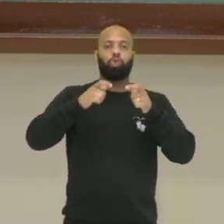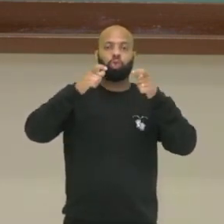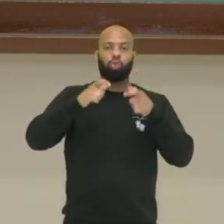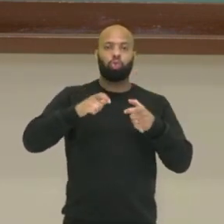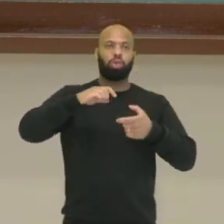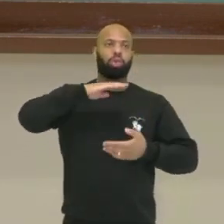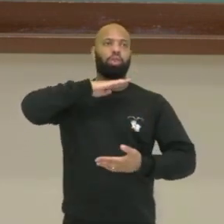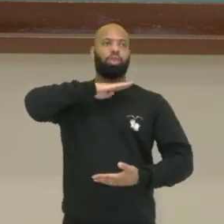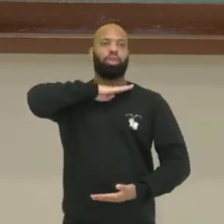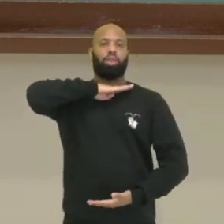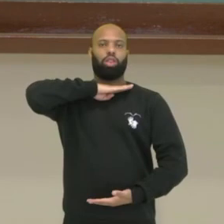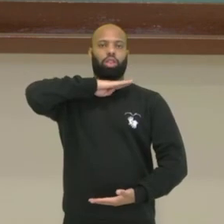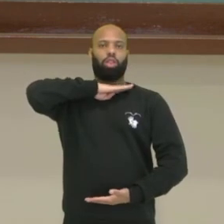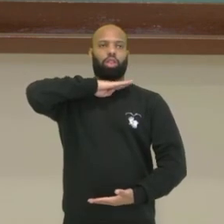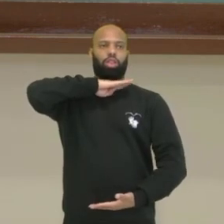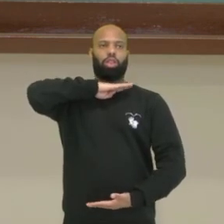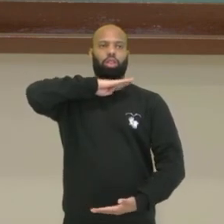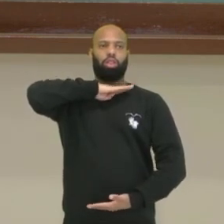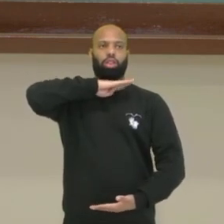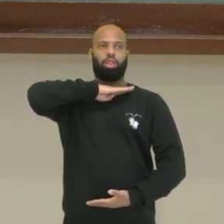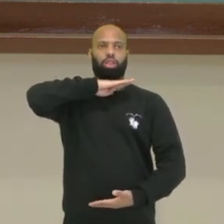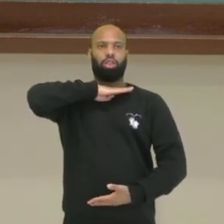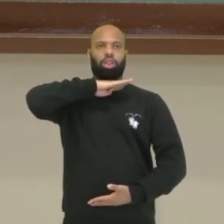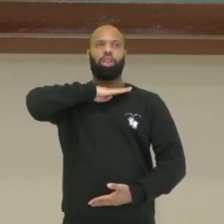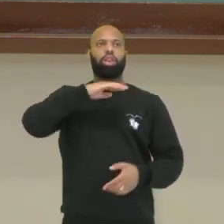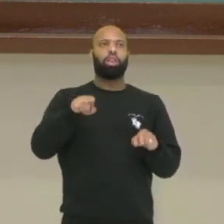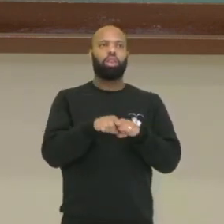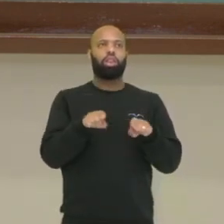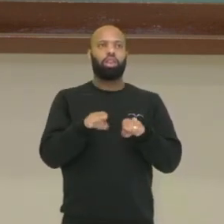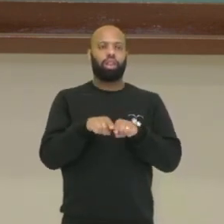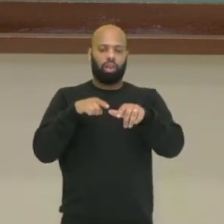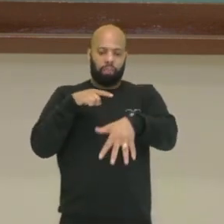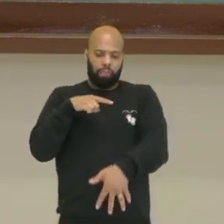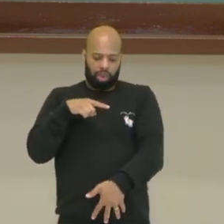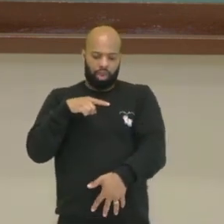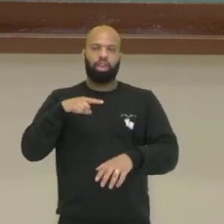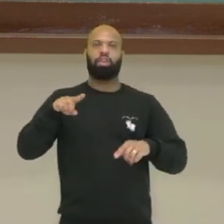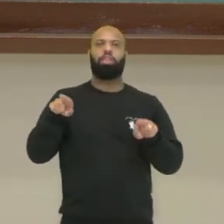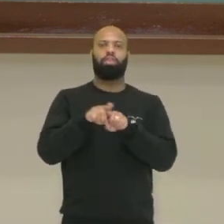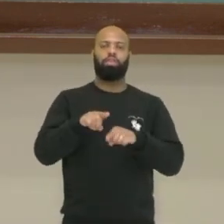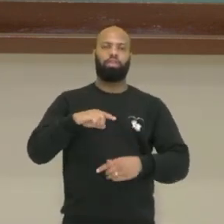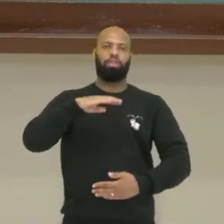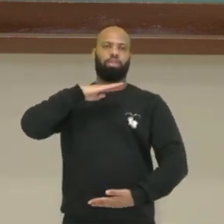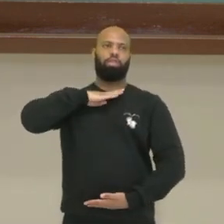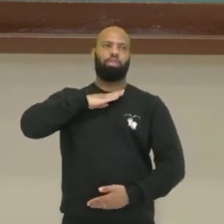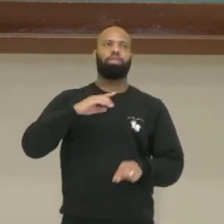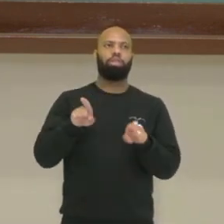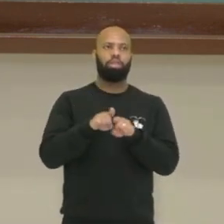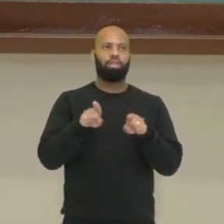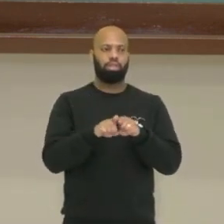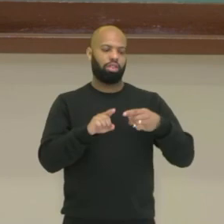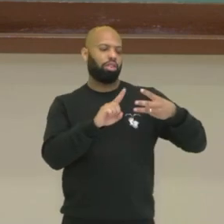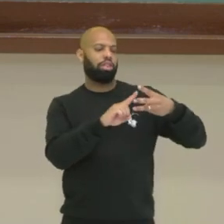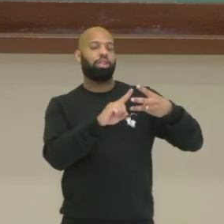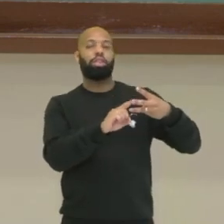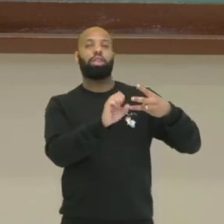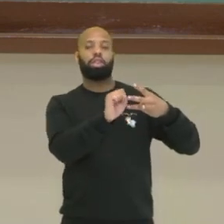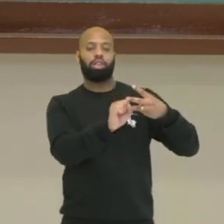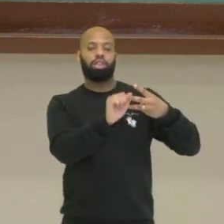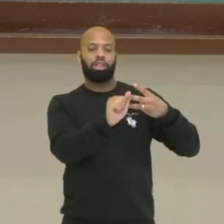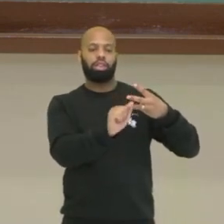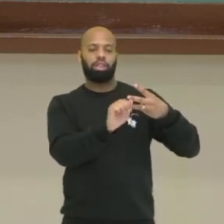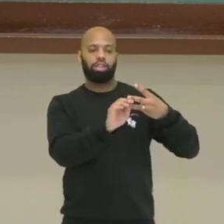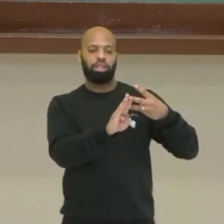ser disparado com tronco e parte ilíaca. E o sabre, que eu posso utilizar